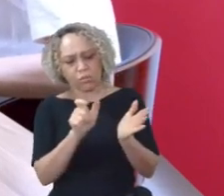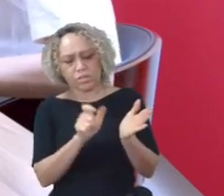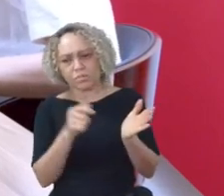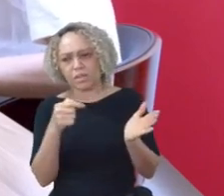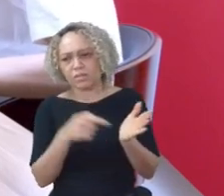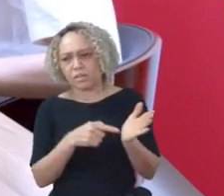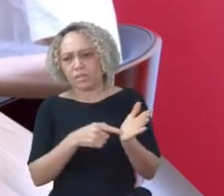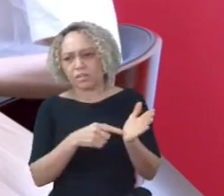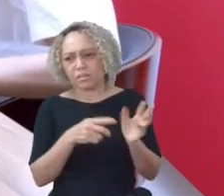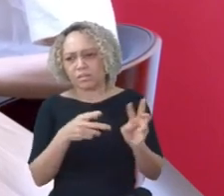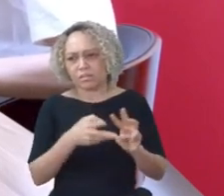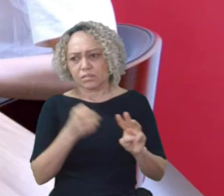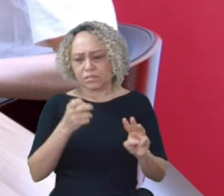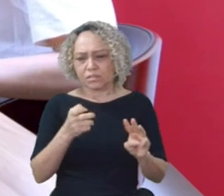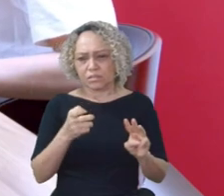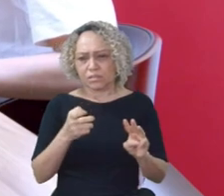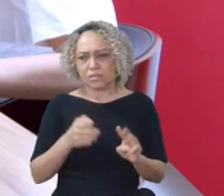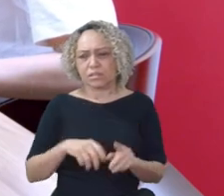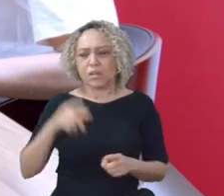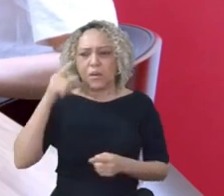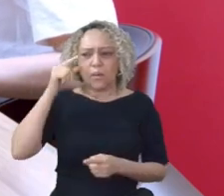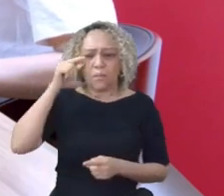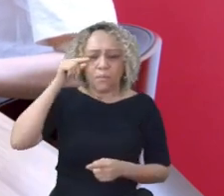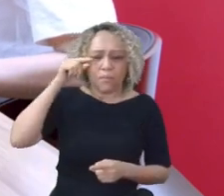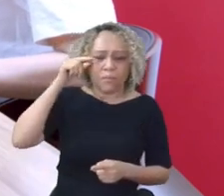lá. Maracujá, guaraná,